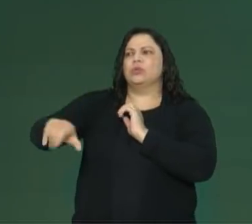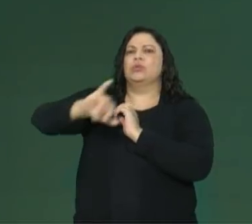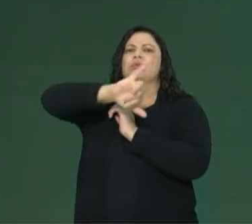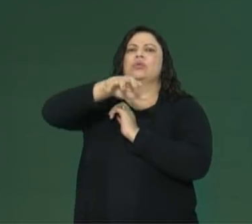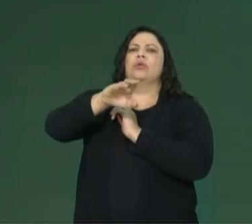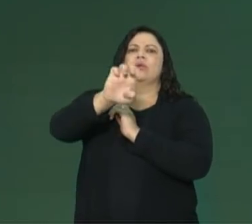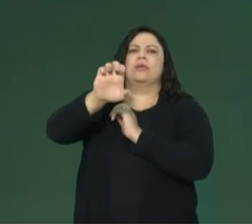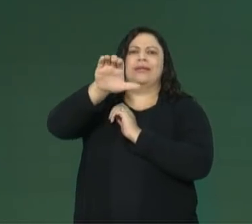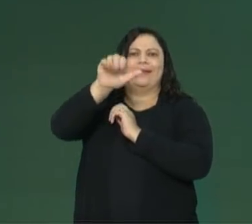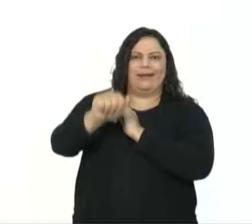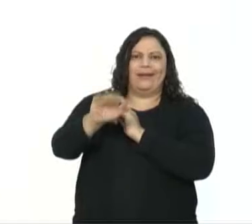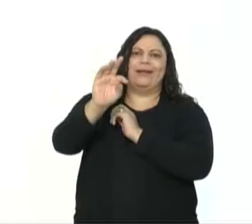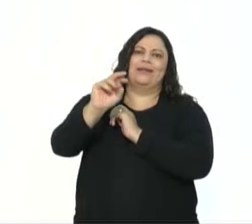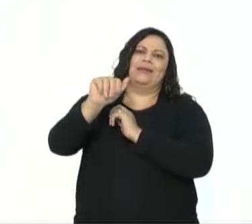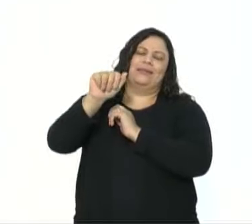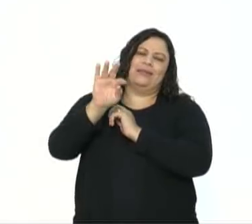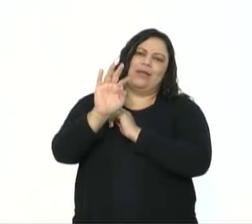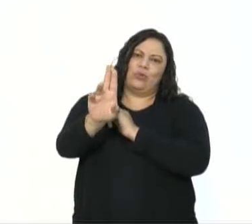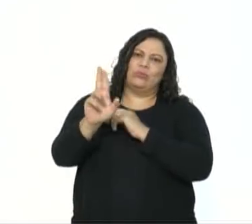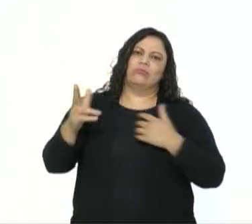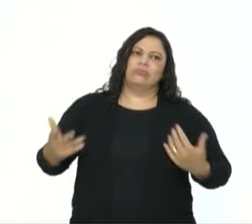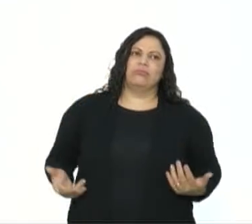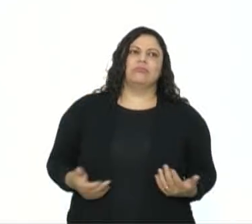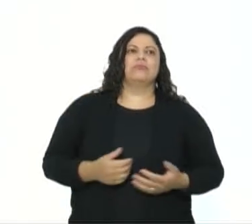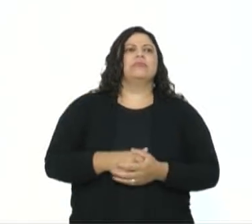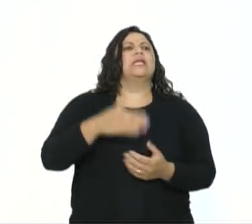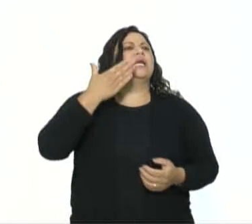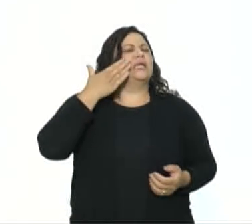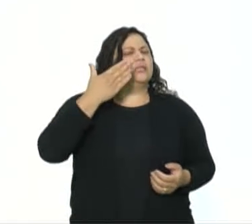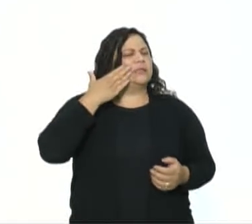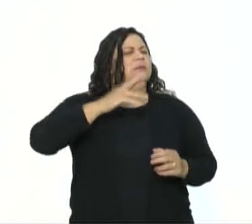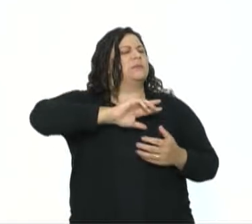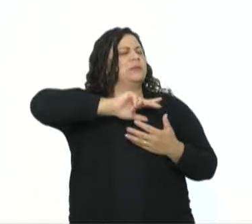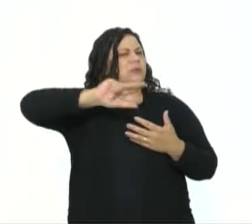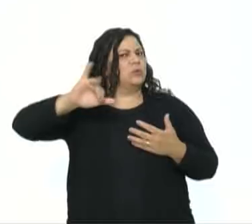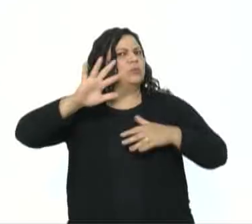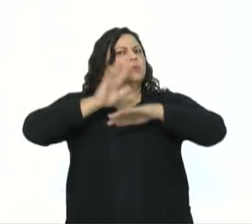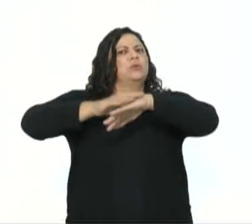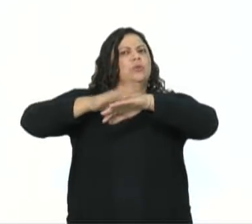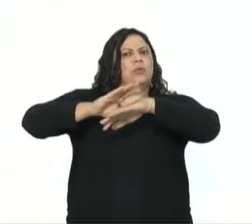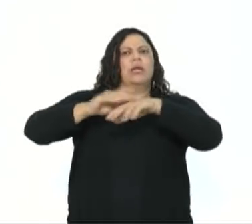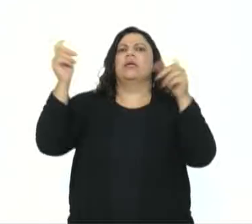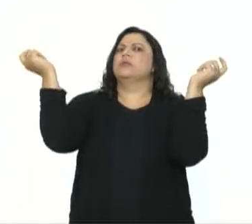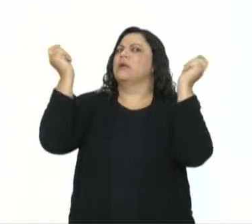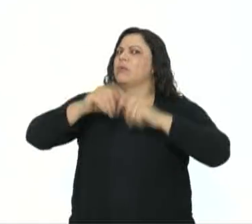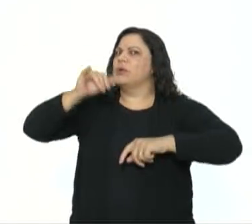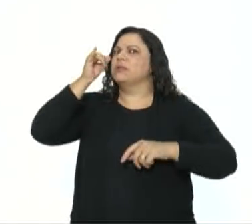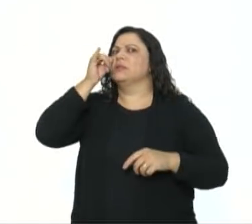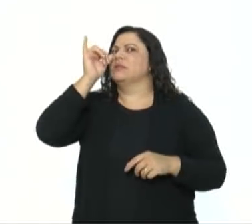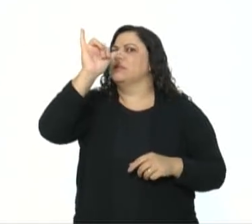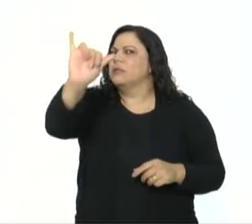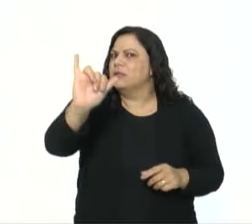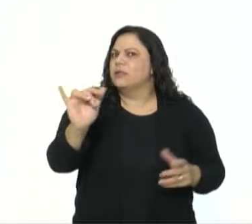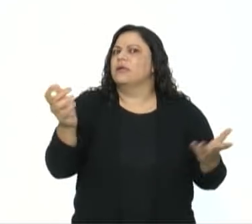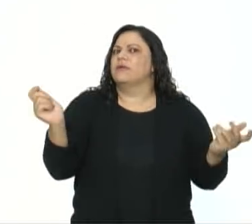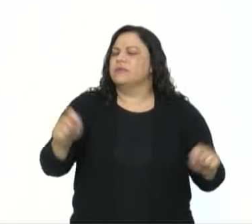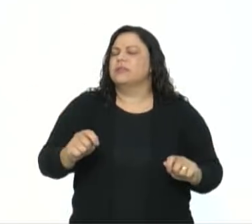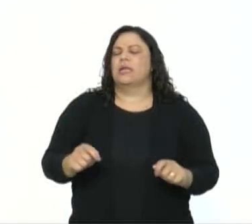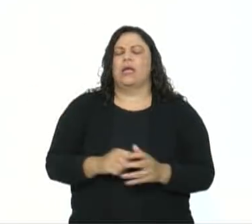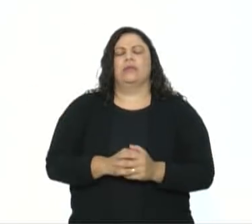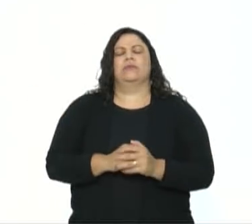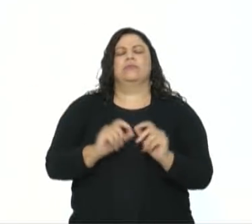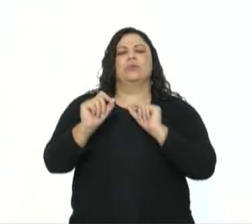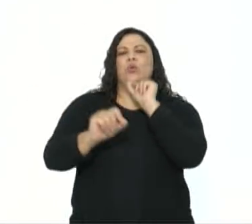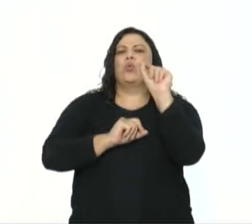Perguntinha para vocês. Sabemos que algumas doenças causadas por nematóides podem ser evitadas com medidas profiláticas, medidas de